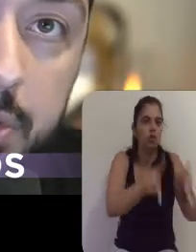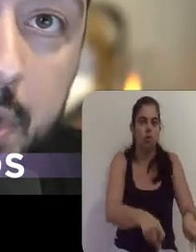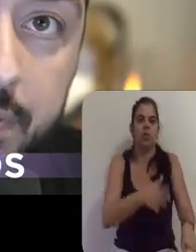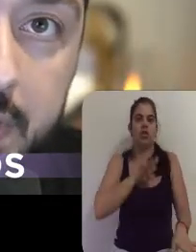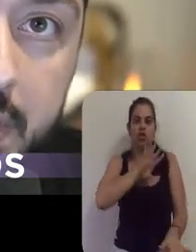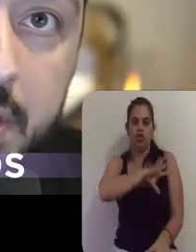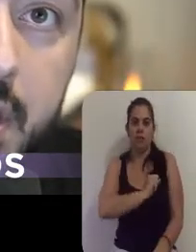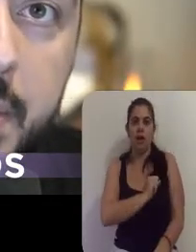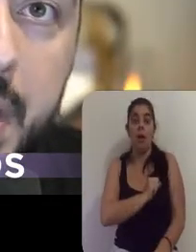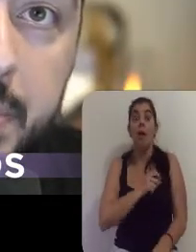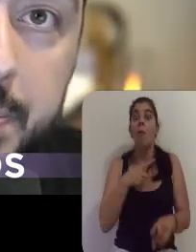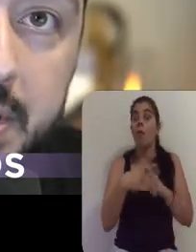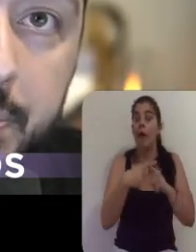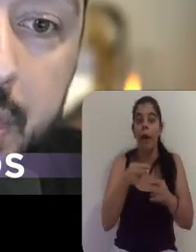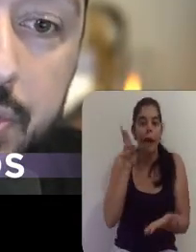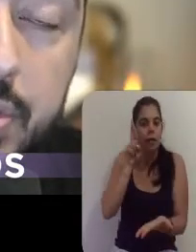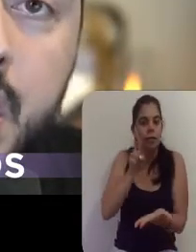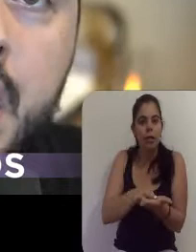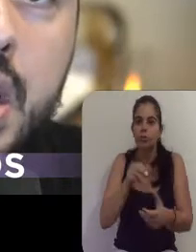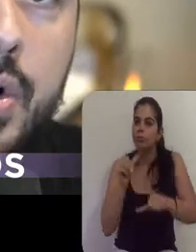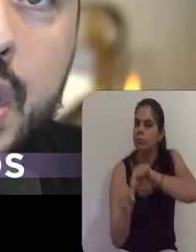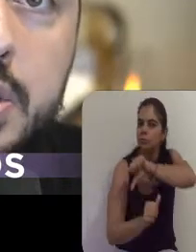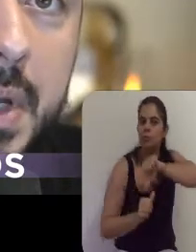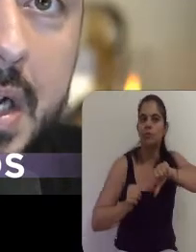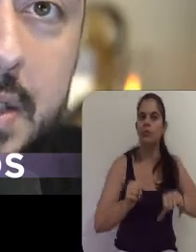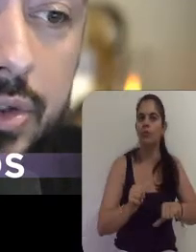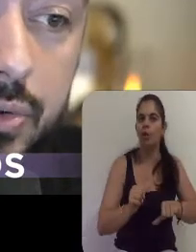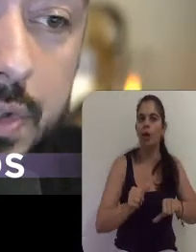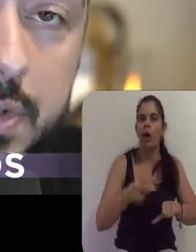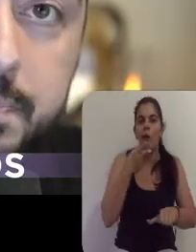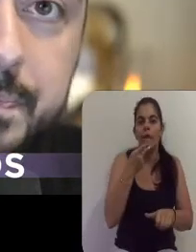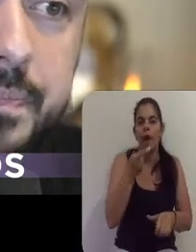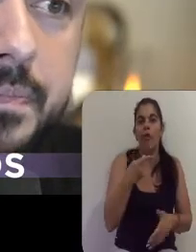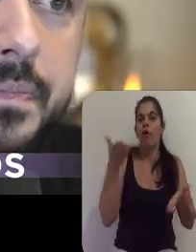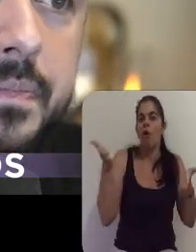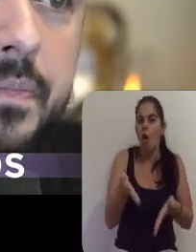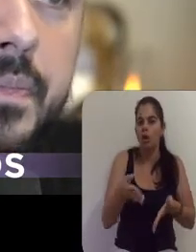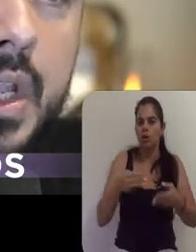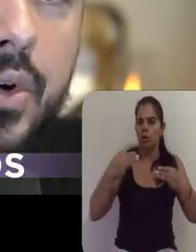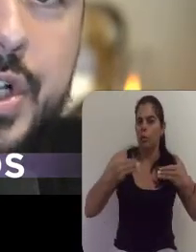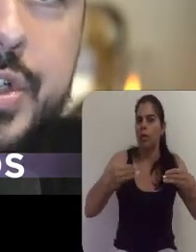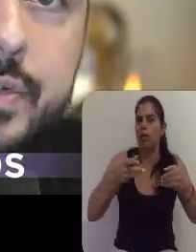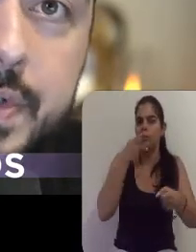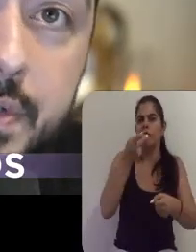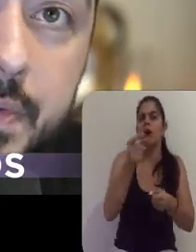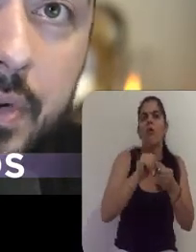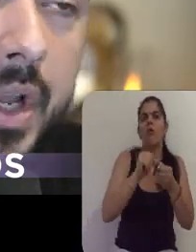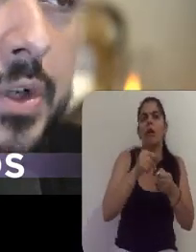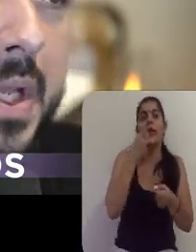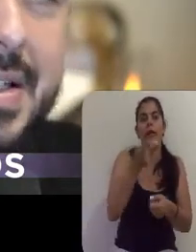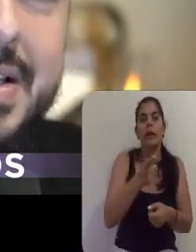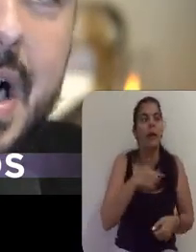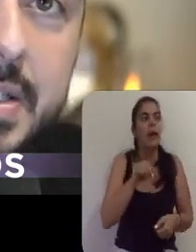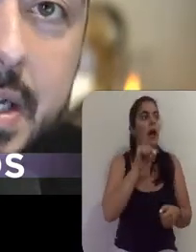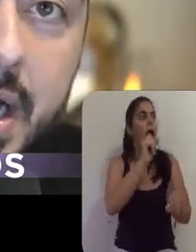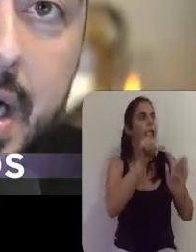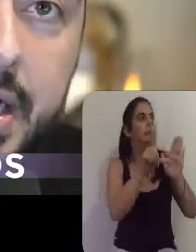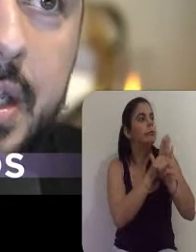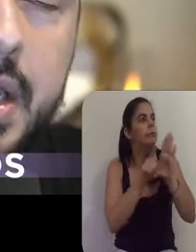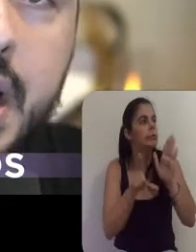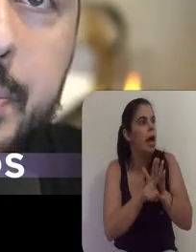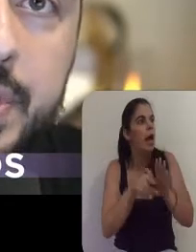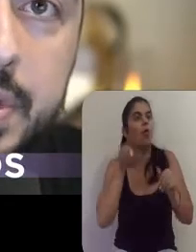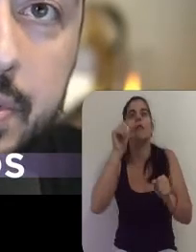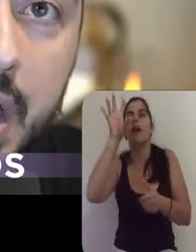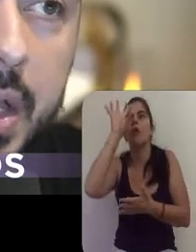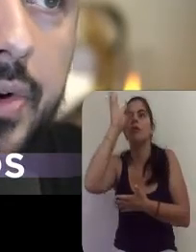melhor que a gente pode fazer para poder passar por isso. Eu não quero esperar as atitudes coletivas, eu não quero esperar as cidades declararem